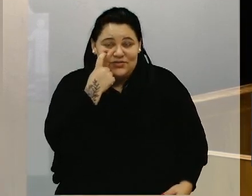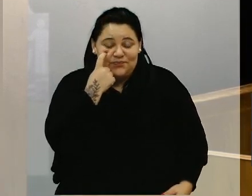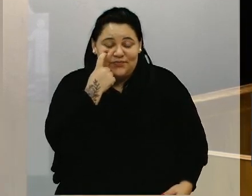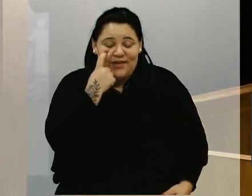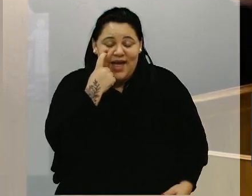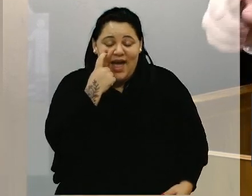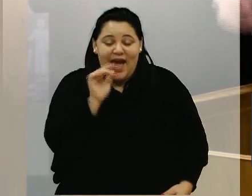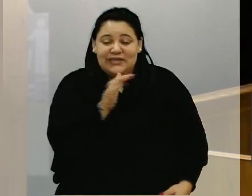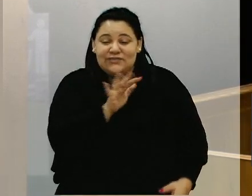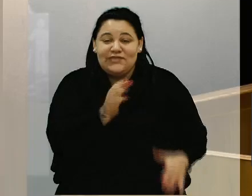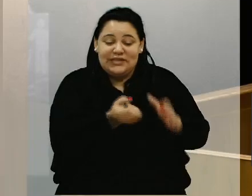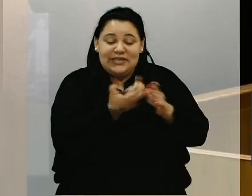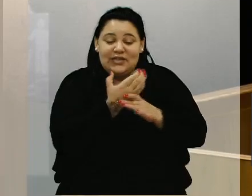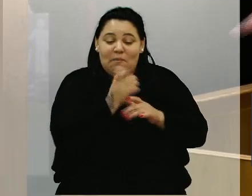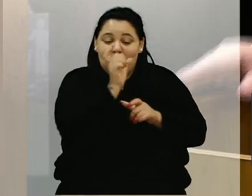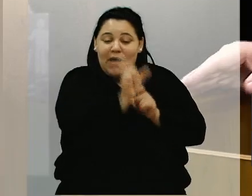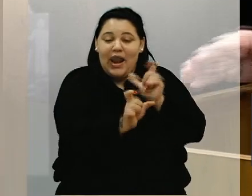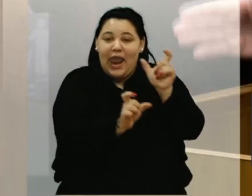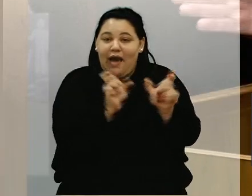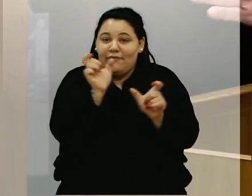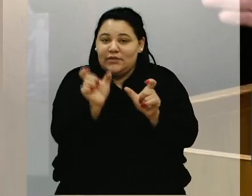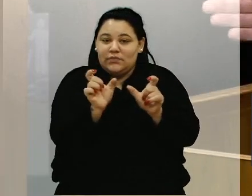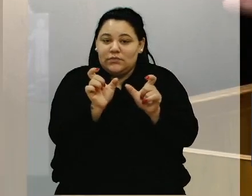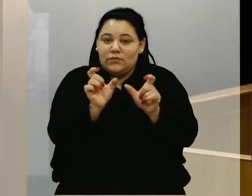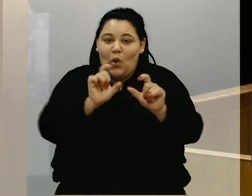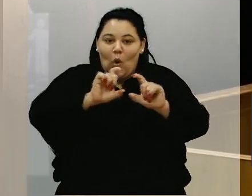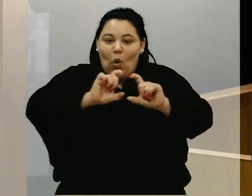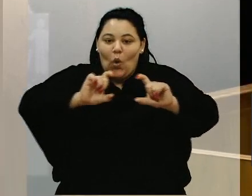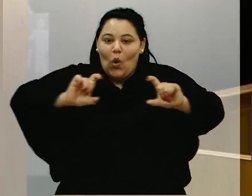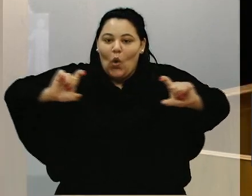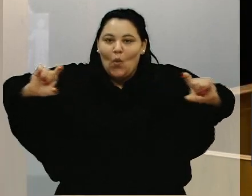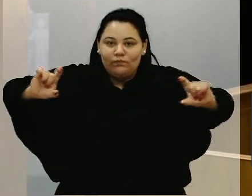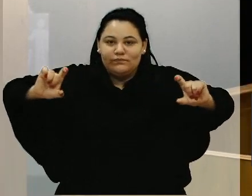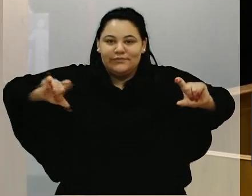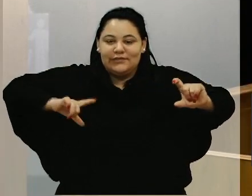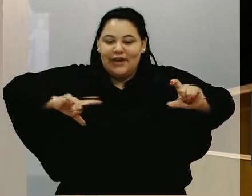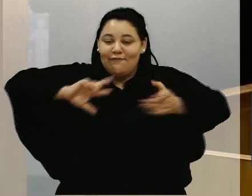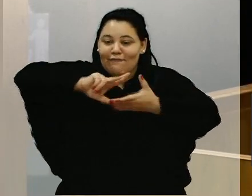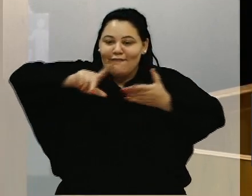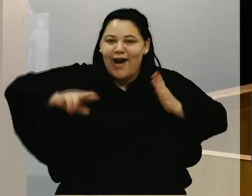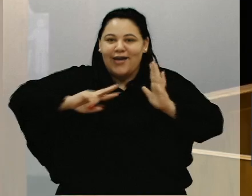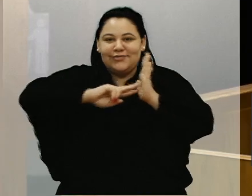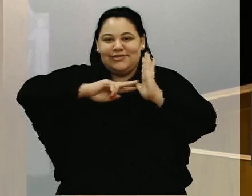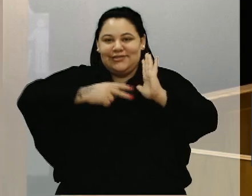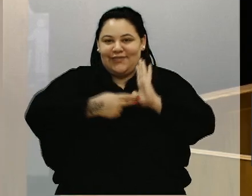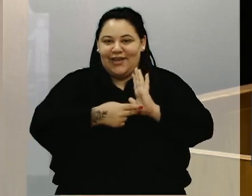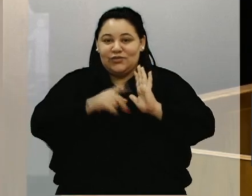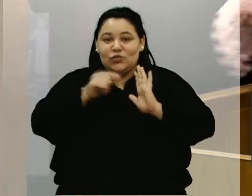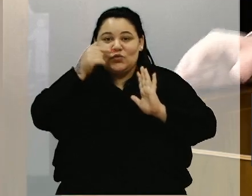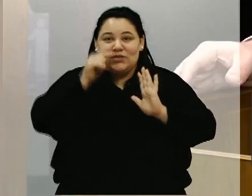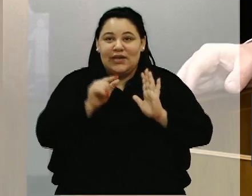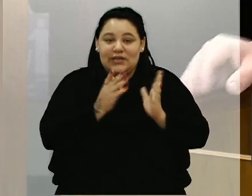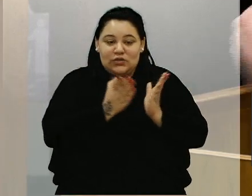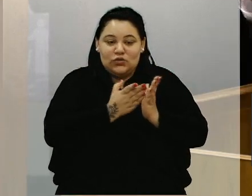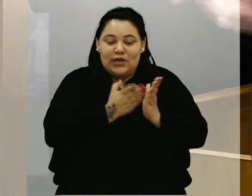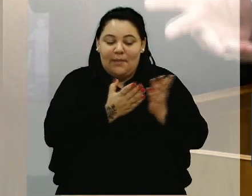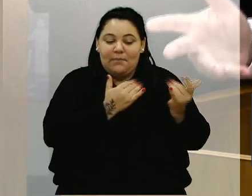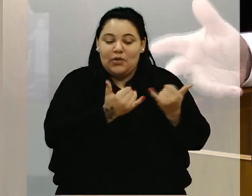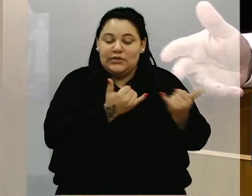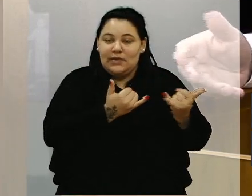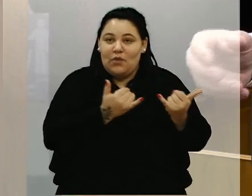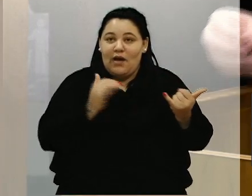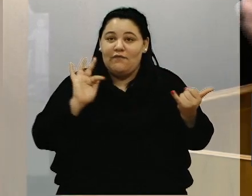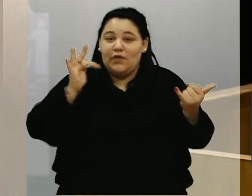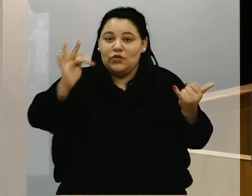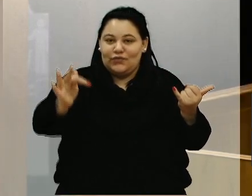palavras gigantescas, né? Essas palavras elas têm múltiplos significados e tu consegue estudar, por exemplo, a